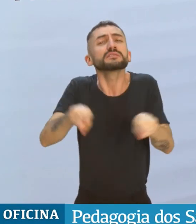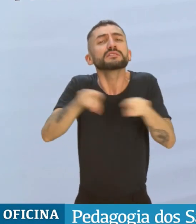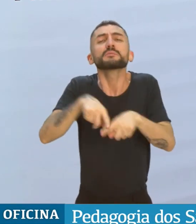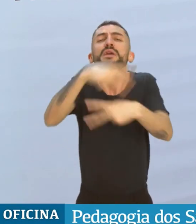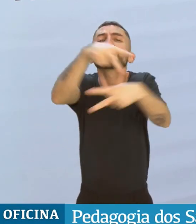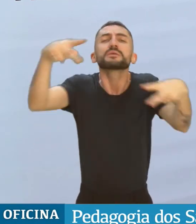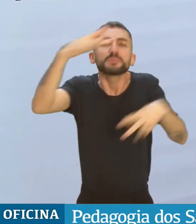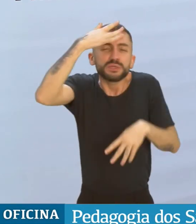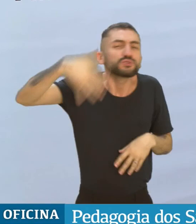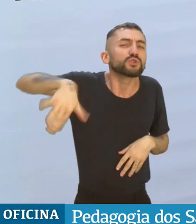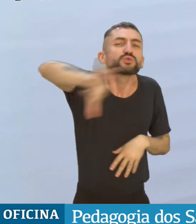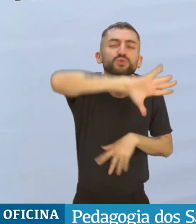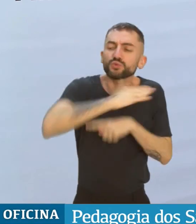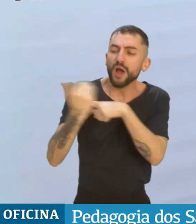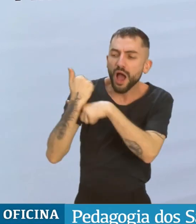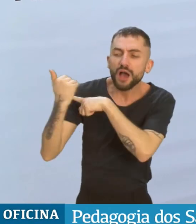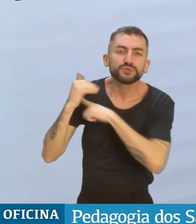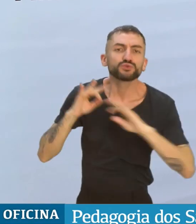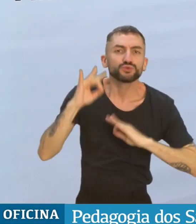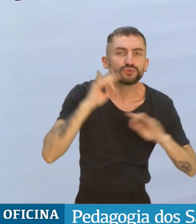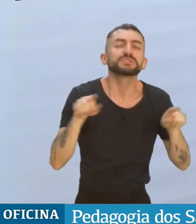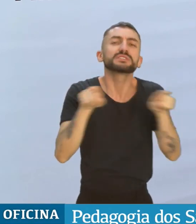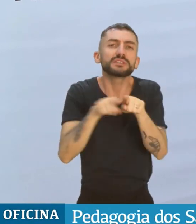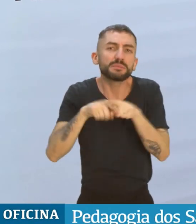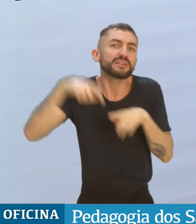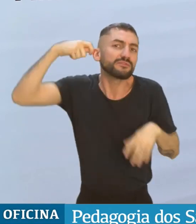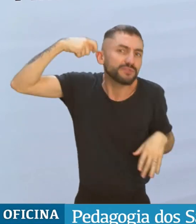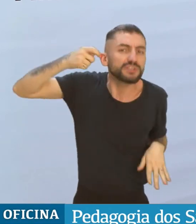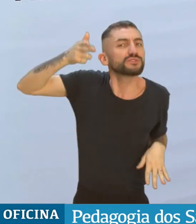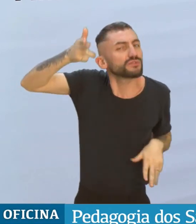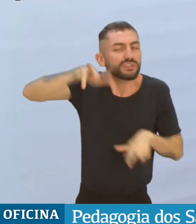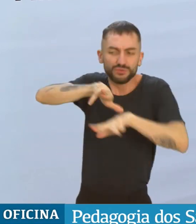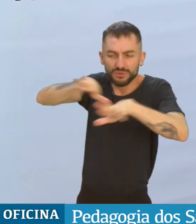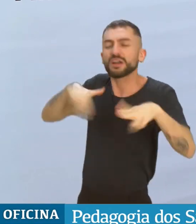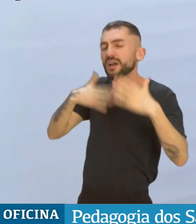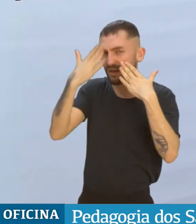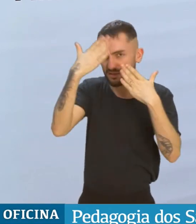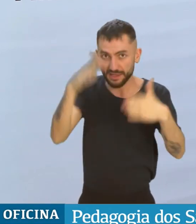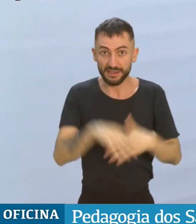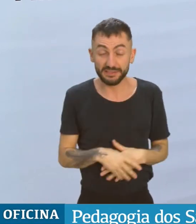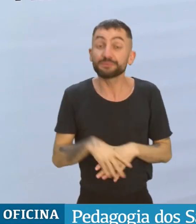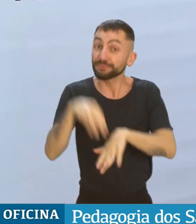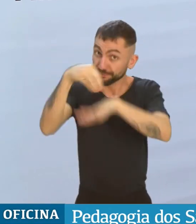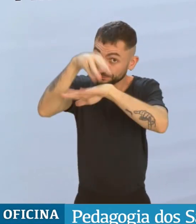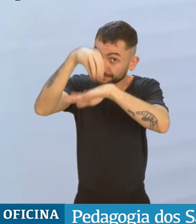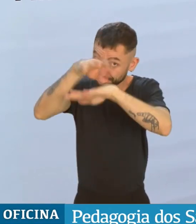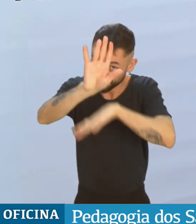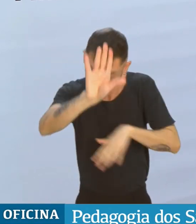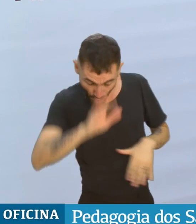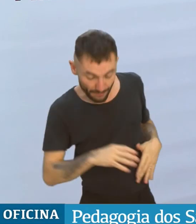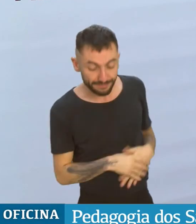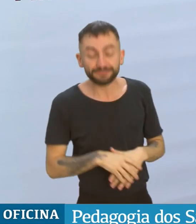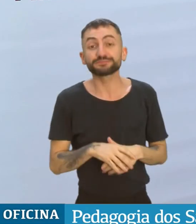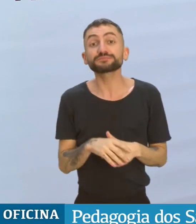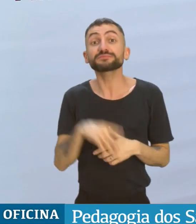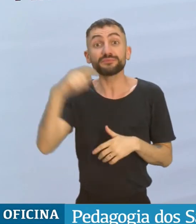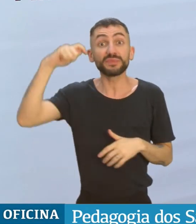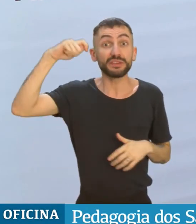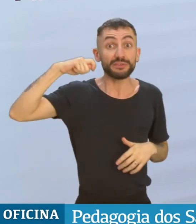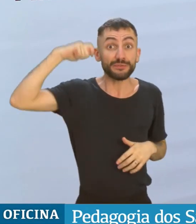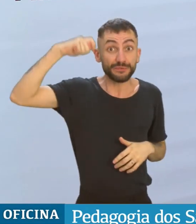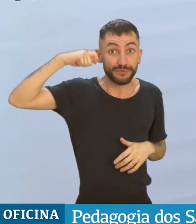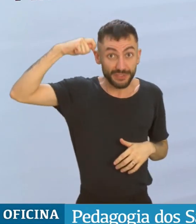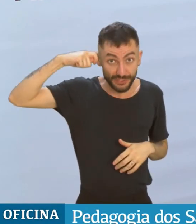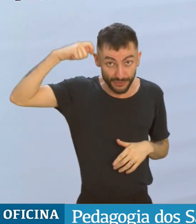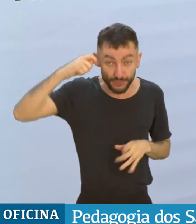demais envolvidos na produção e na transmissão desse evento. Alguns recadinhos. O vídeo vai ser